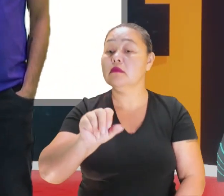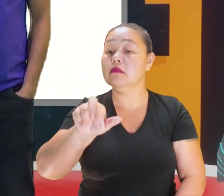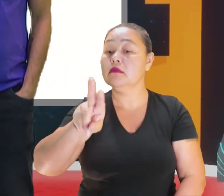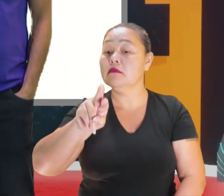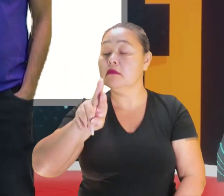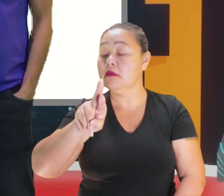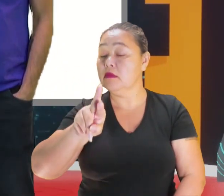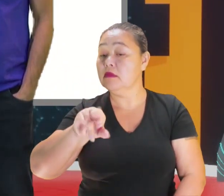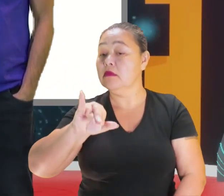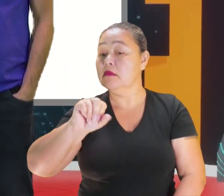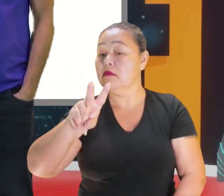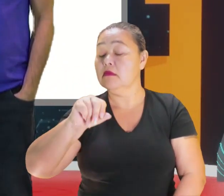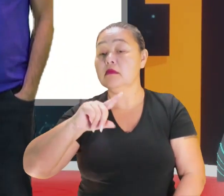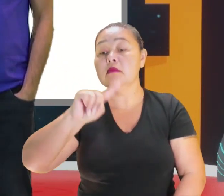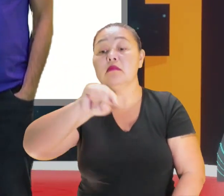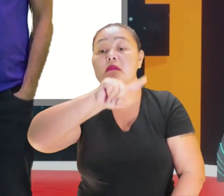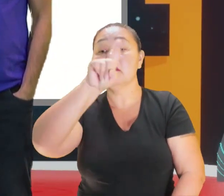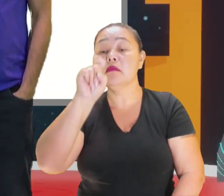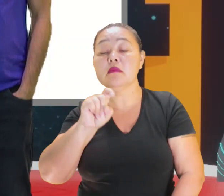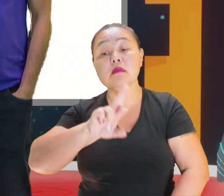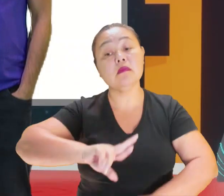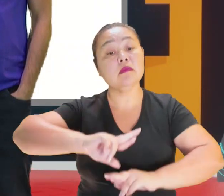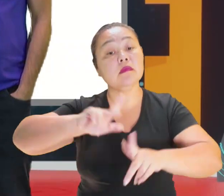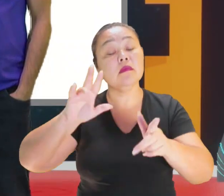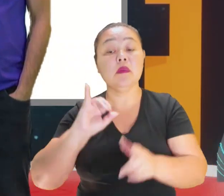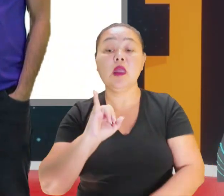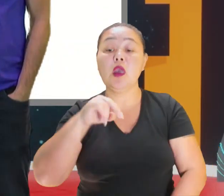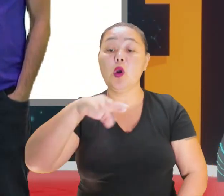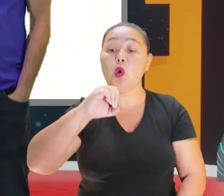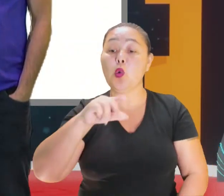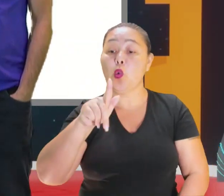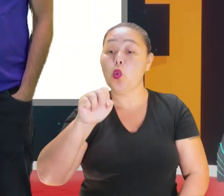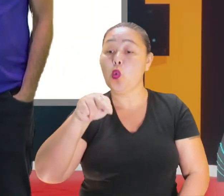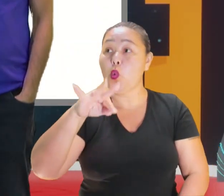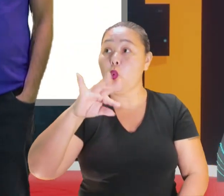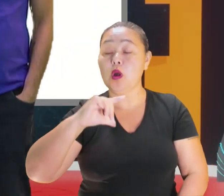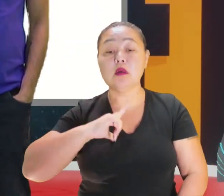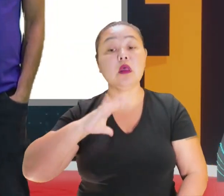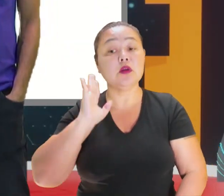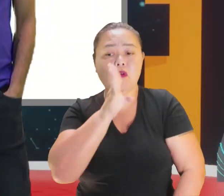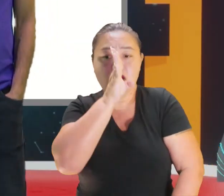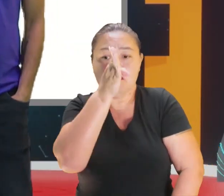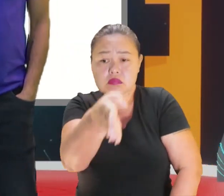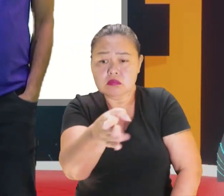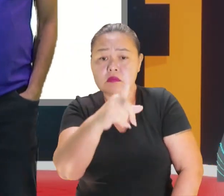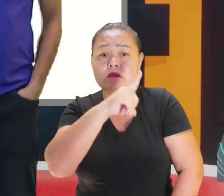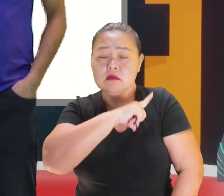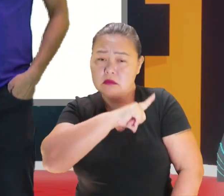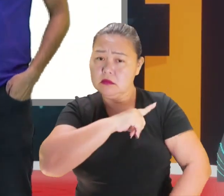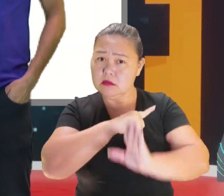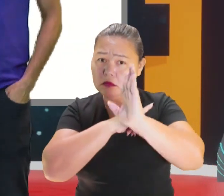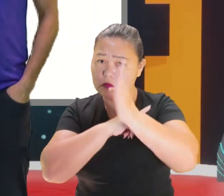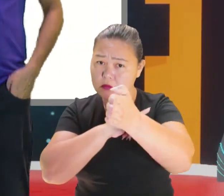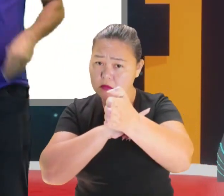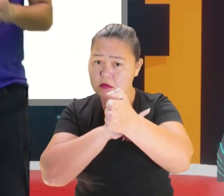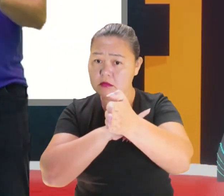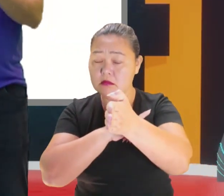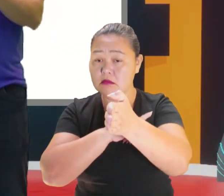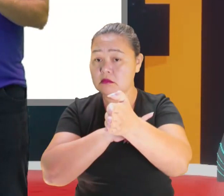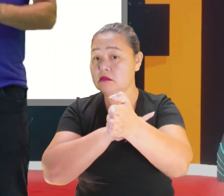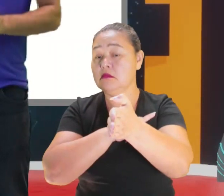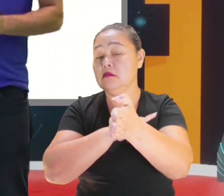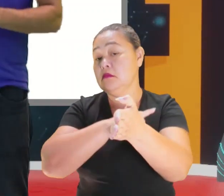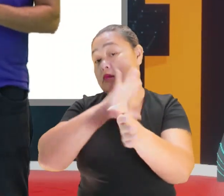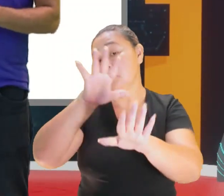tá? Incógnita é um pouquinho diferente. Incógnita já é aquele valor específico. Isso. Né? Que aquele valor tem aquele valor já... Tá certo.